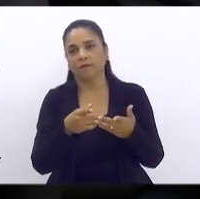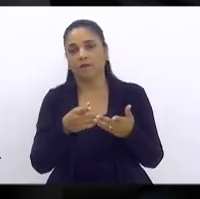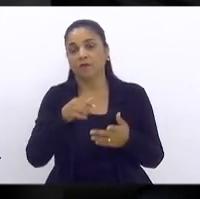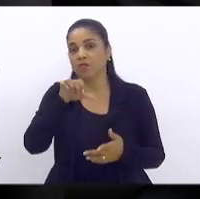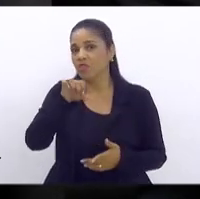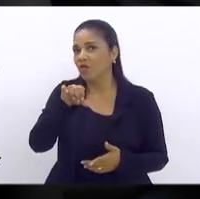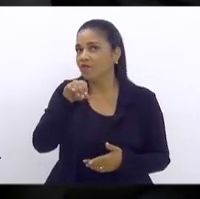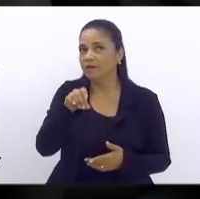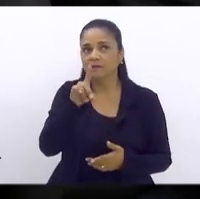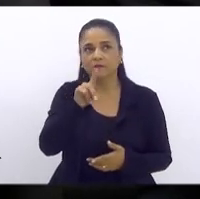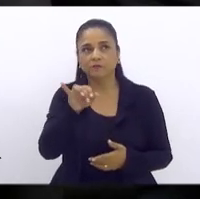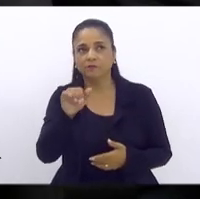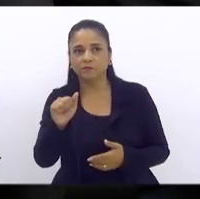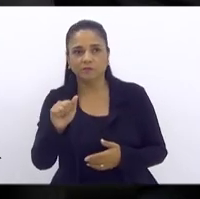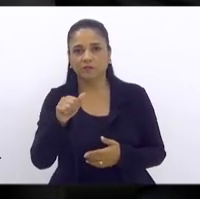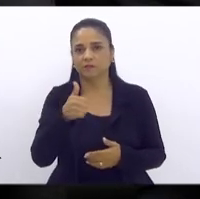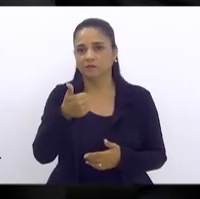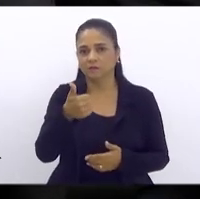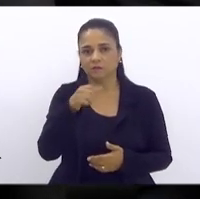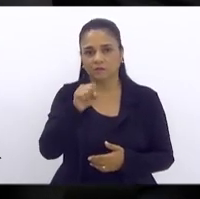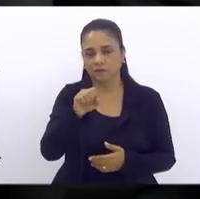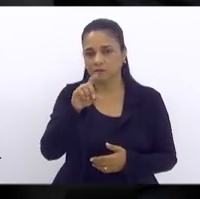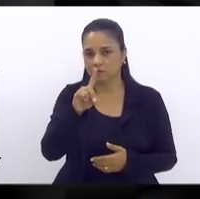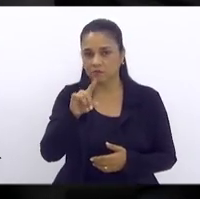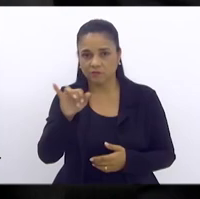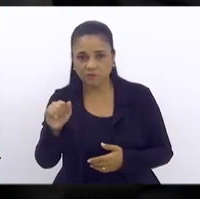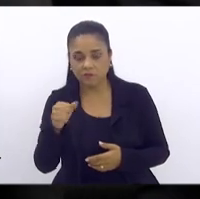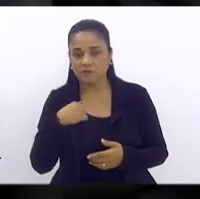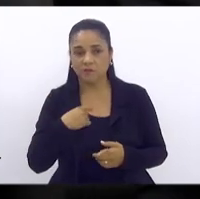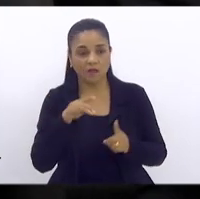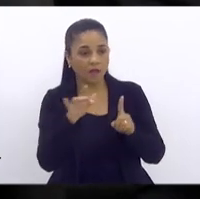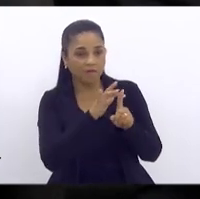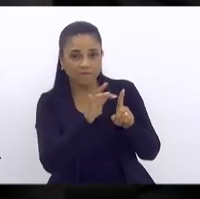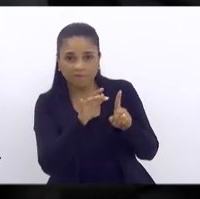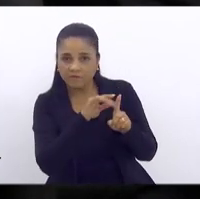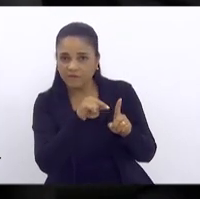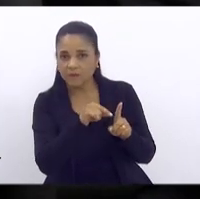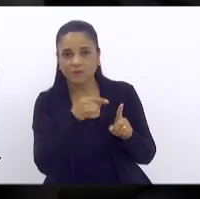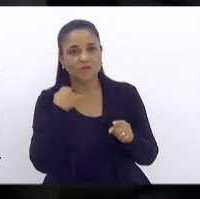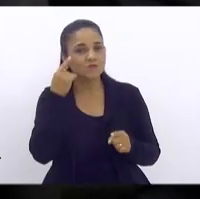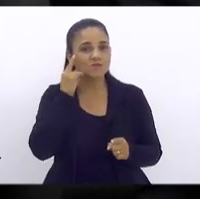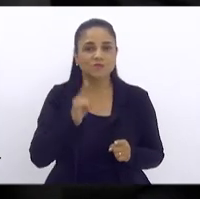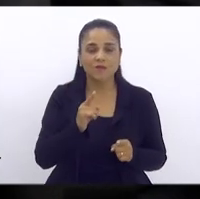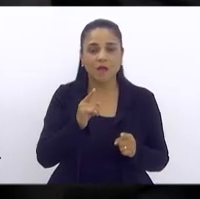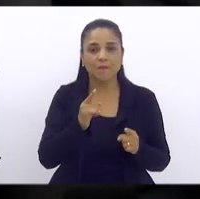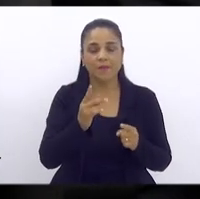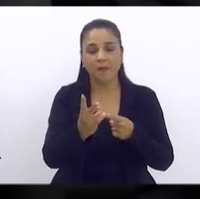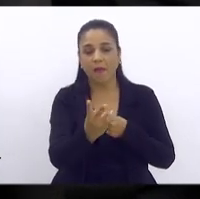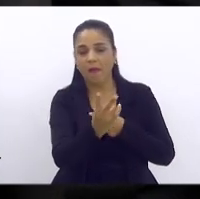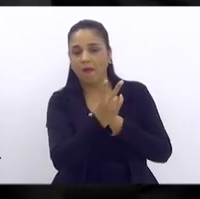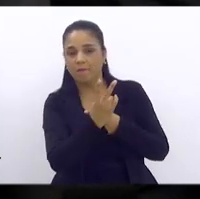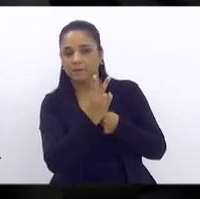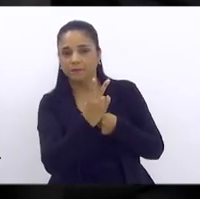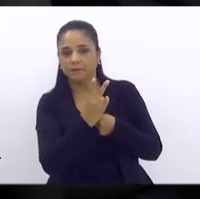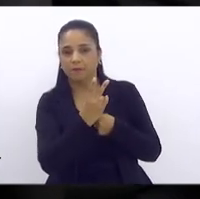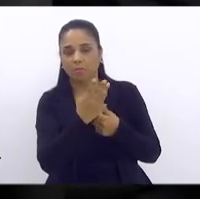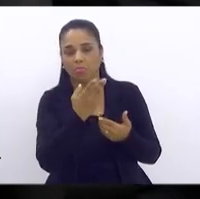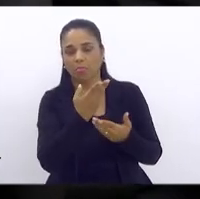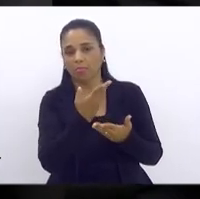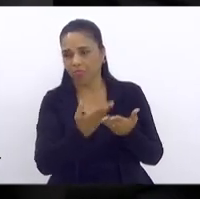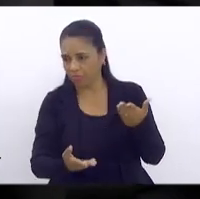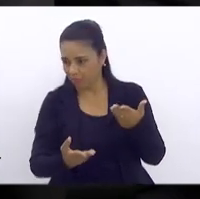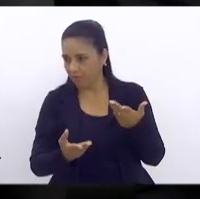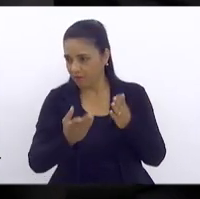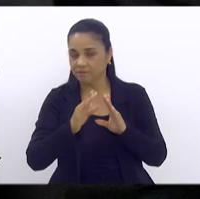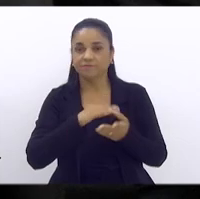90 dias, 180 dias, e acaba que a vítima não sabe quando aquela medida protetiva expirou e quando poderia prorrogar.